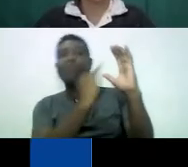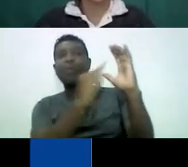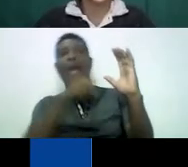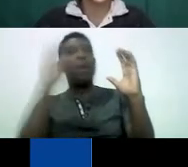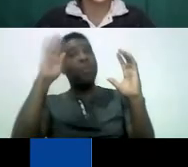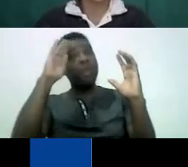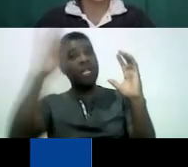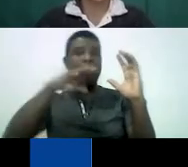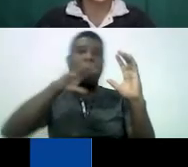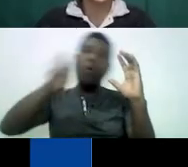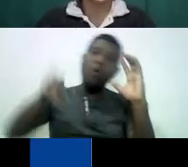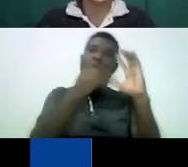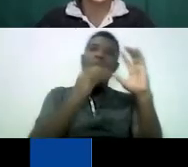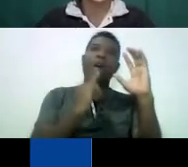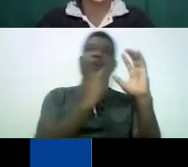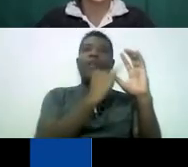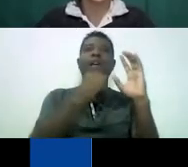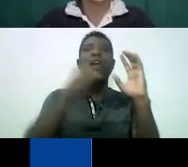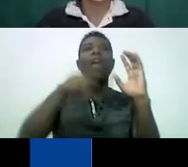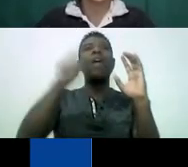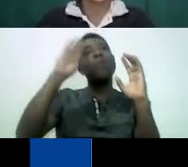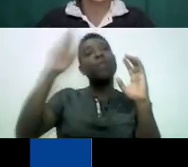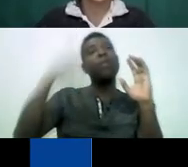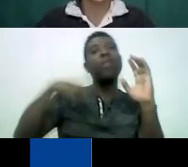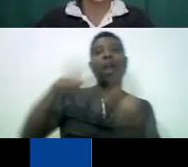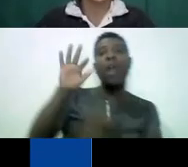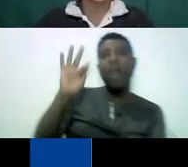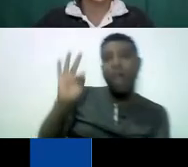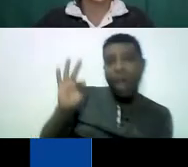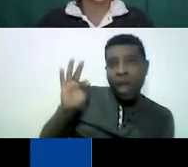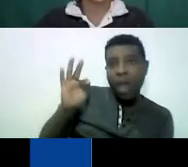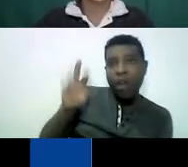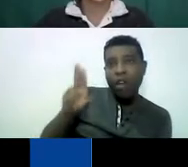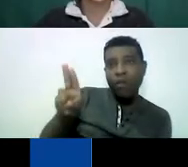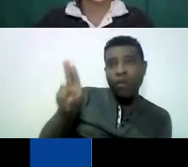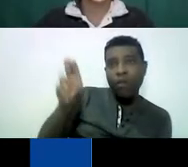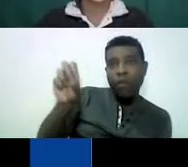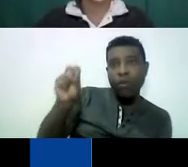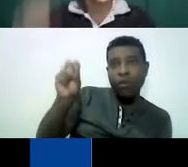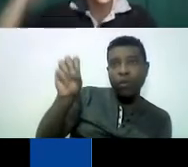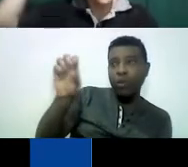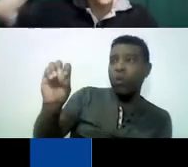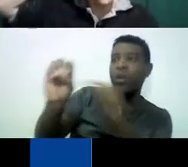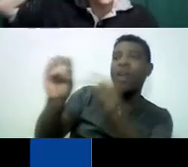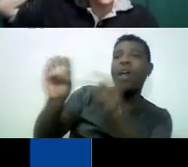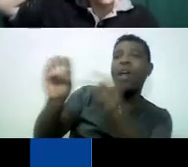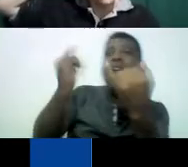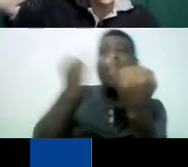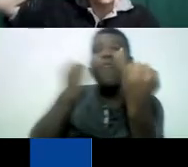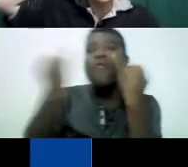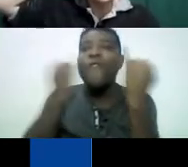muitos fusos. São músculos responsáveis pela informação da movimentação da coluna